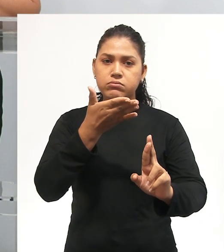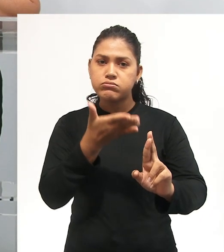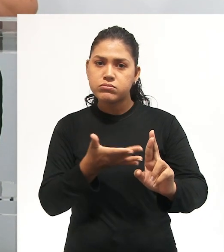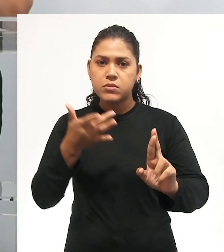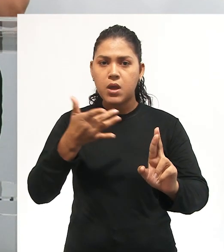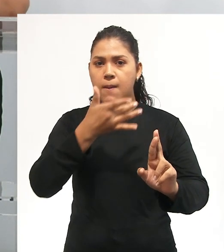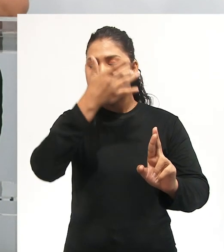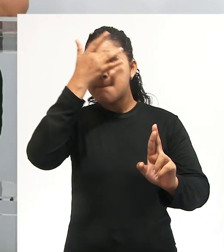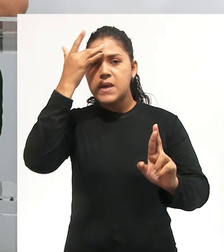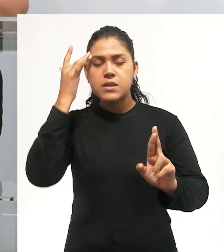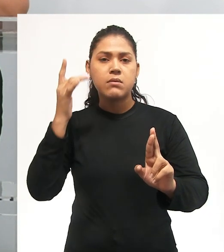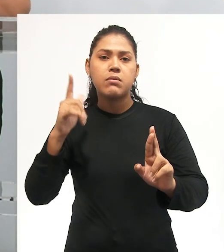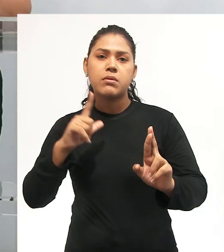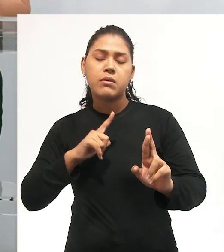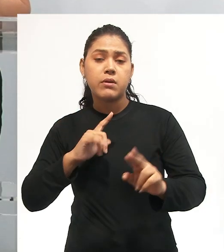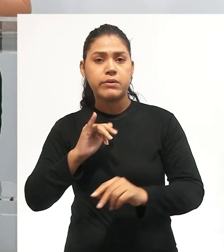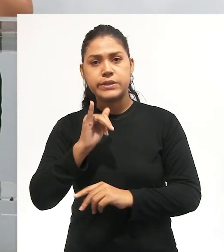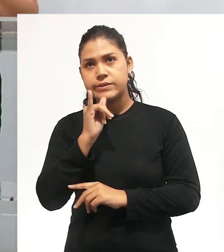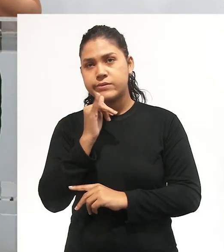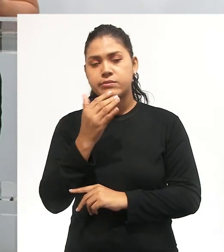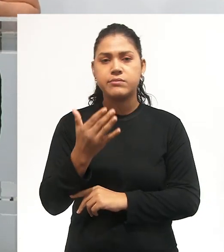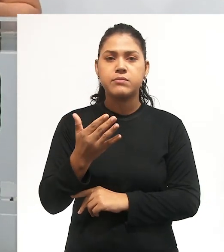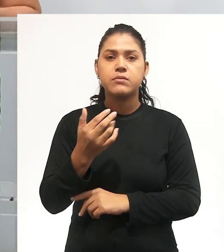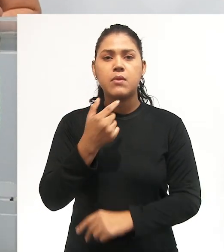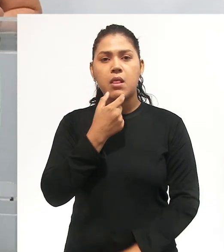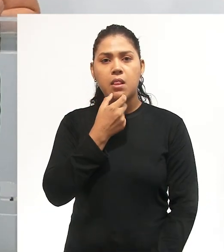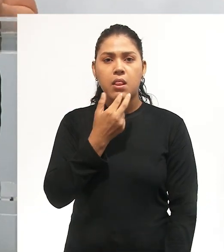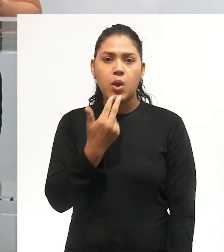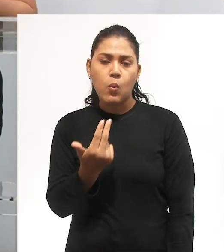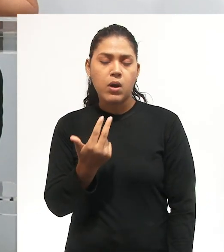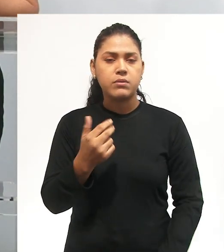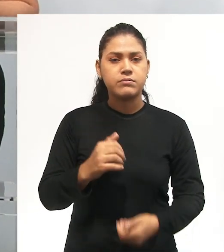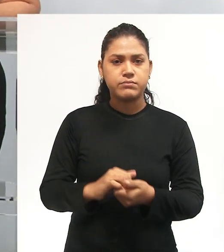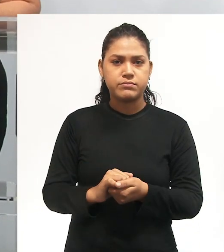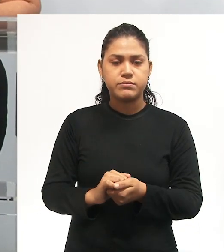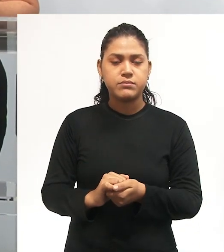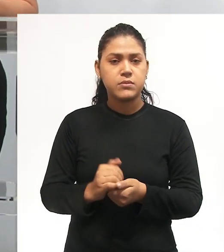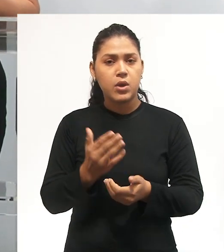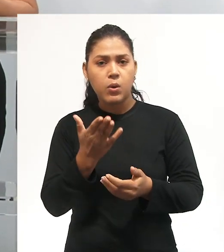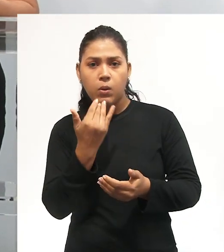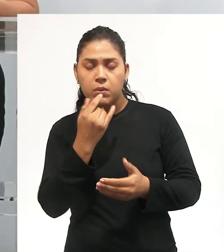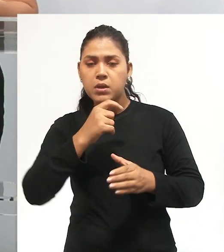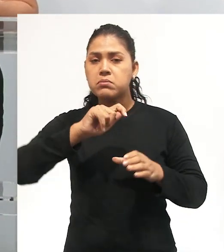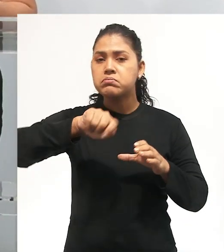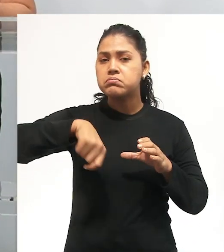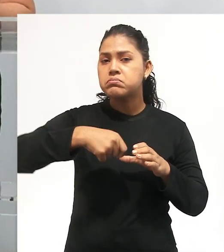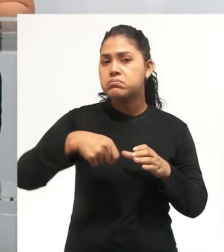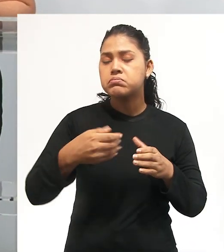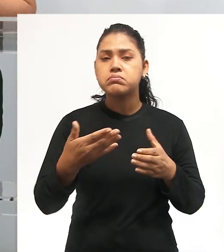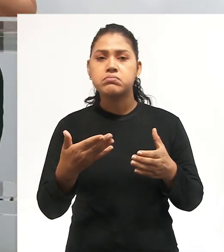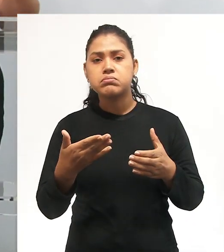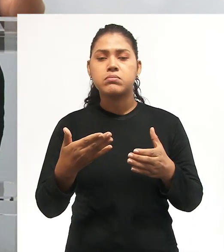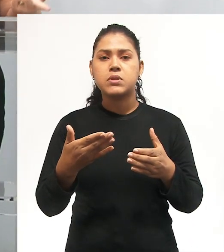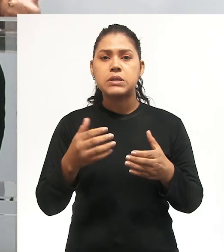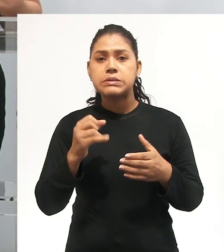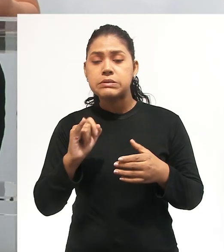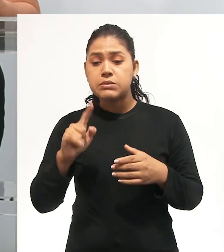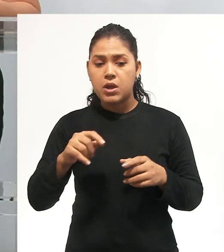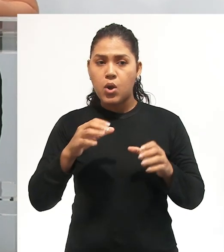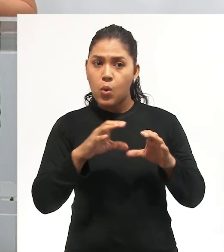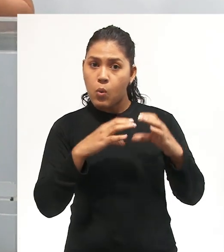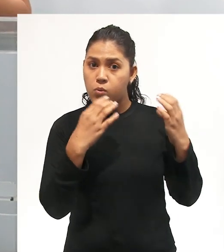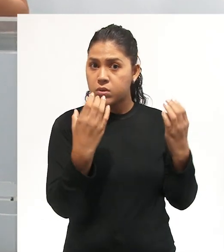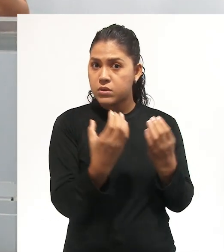essa comunidade tem. Por exemplo, o idioma, a culinária. Se é uma